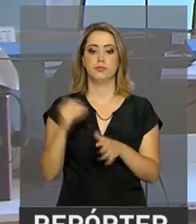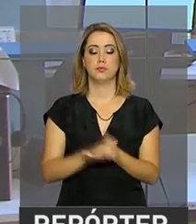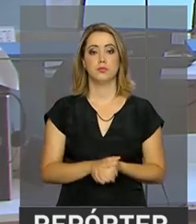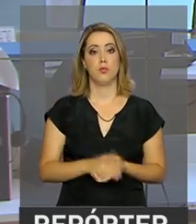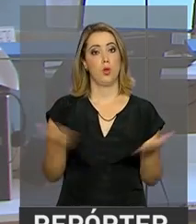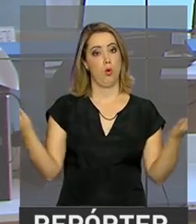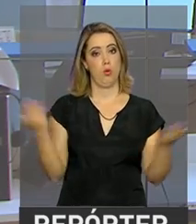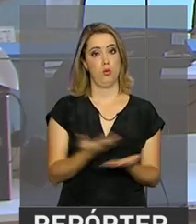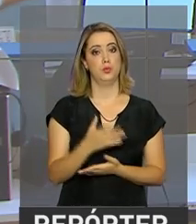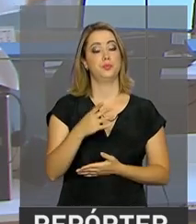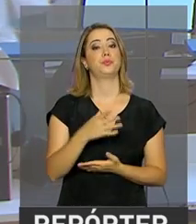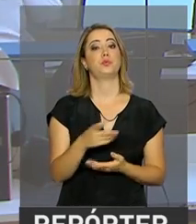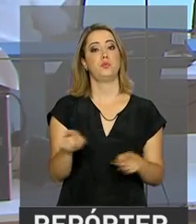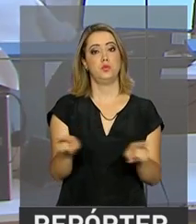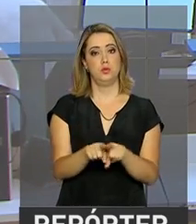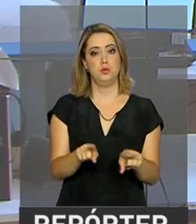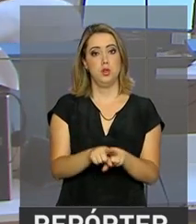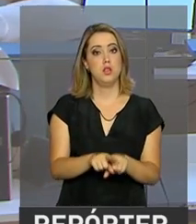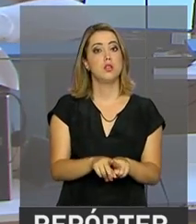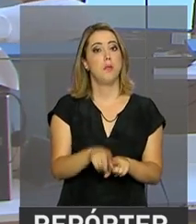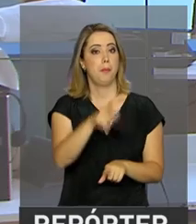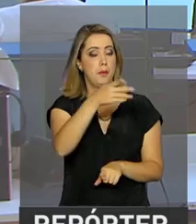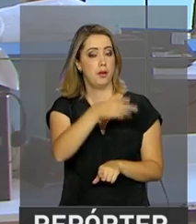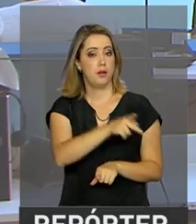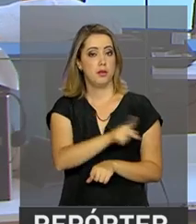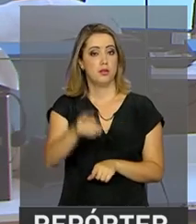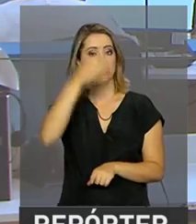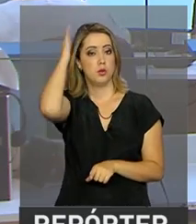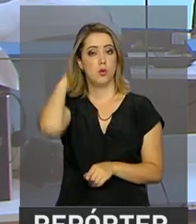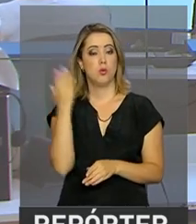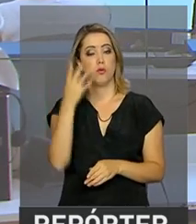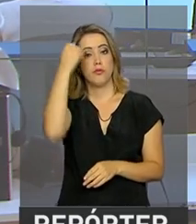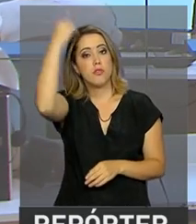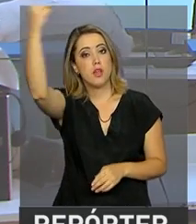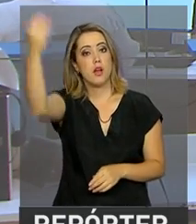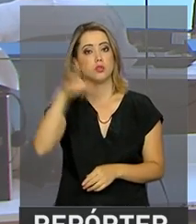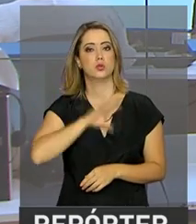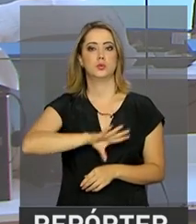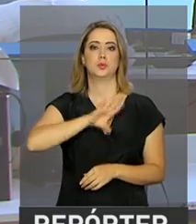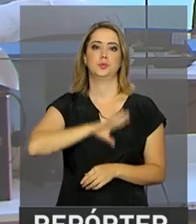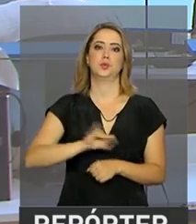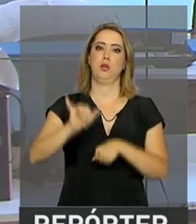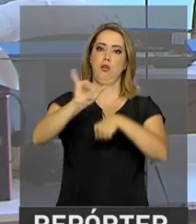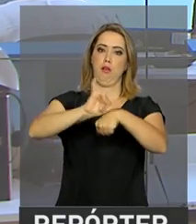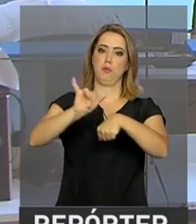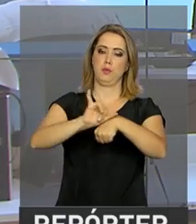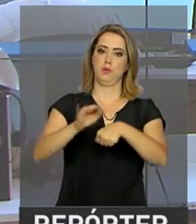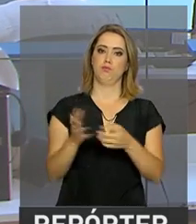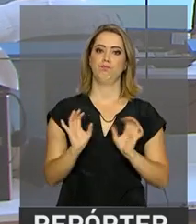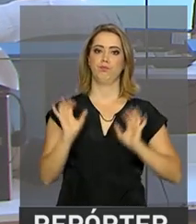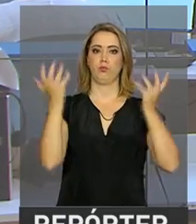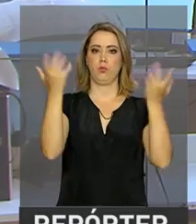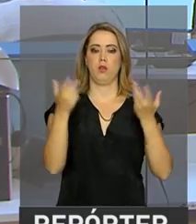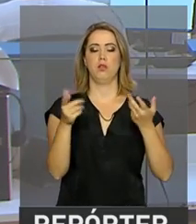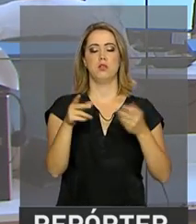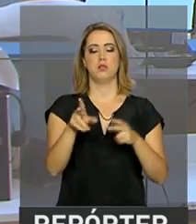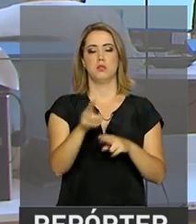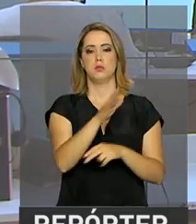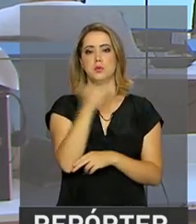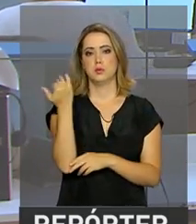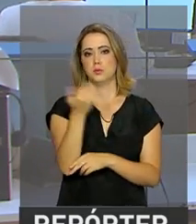e ainda hoje o presidente temer embarca para Portugal ele participa em Lisboa do funeral de Mário Soares